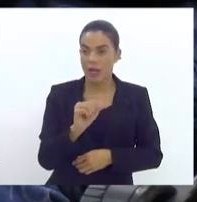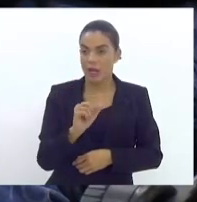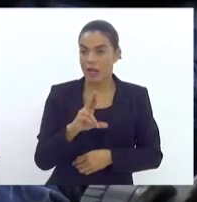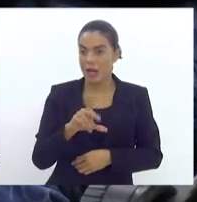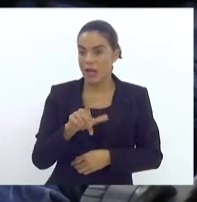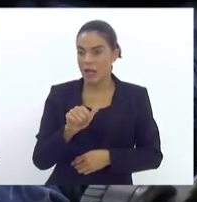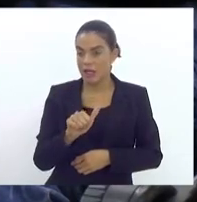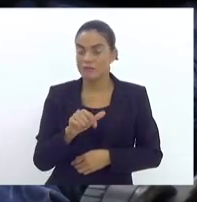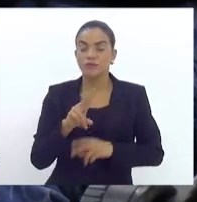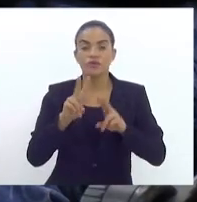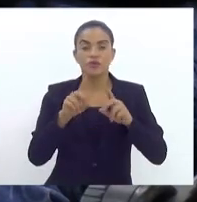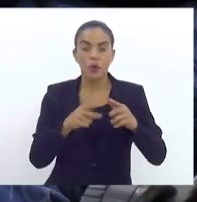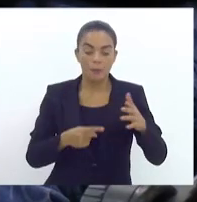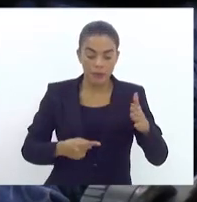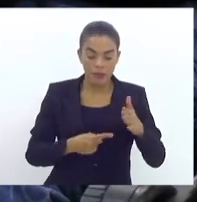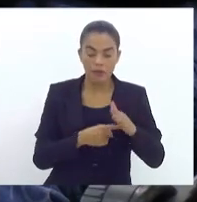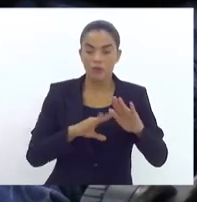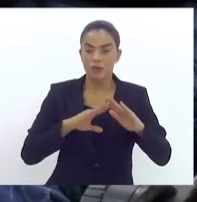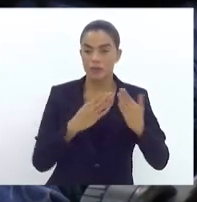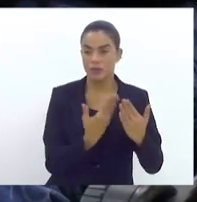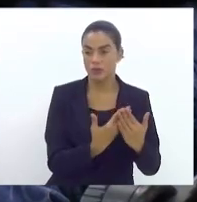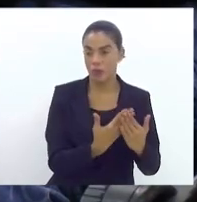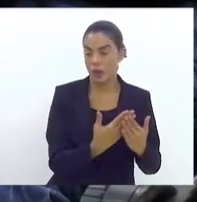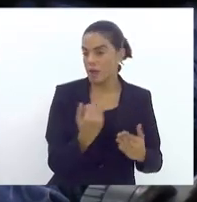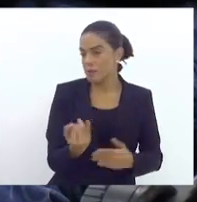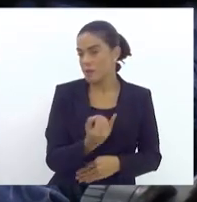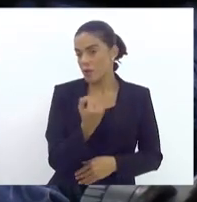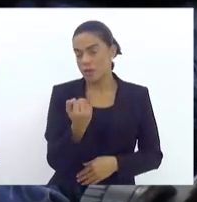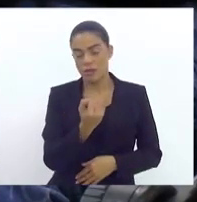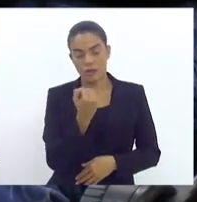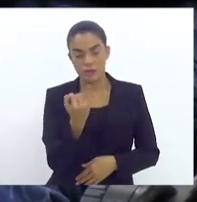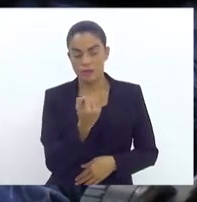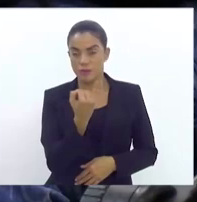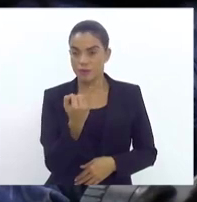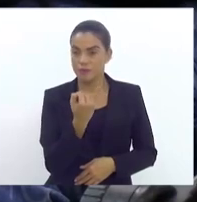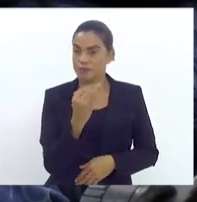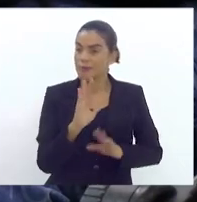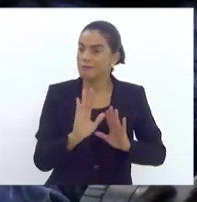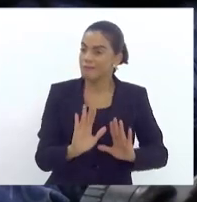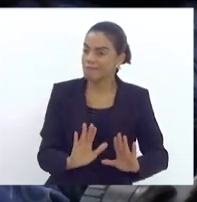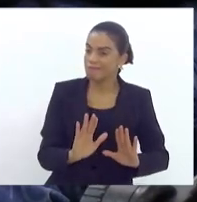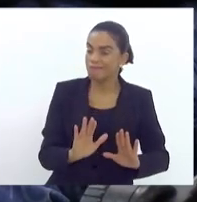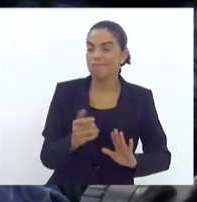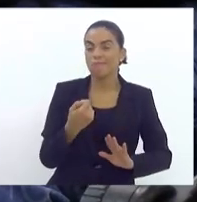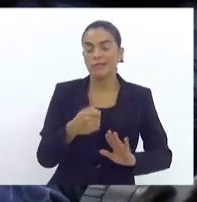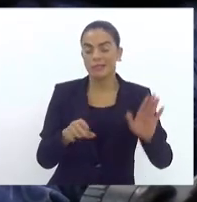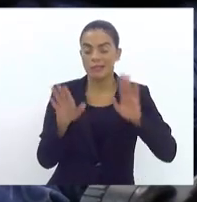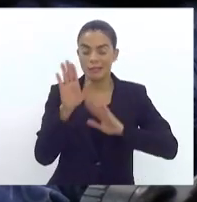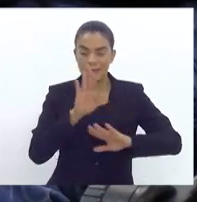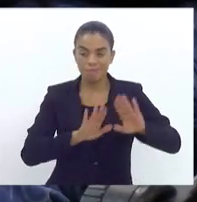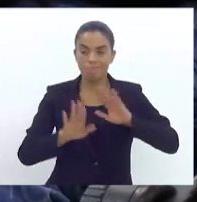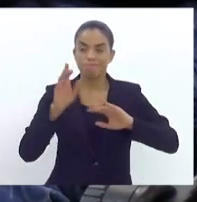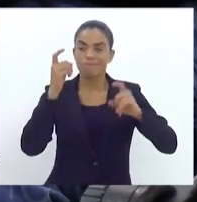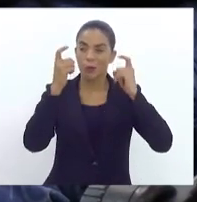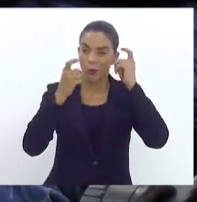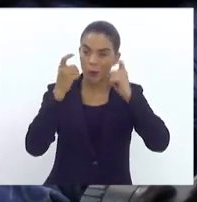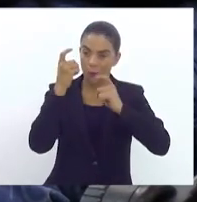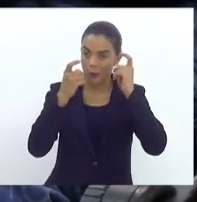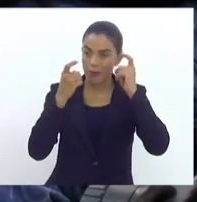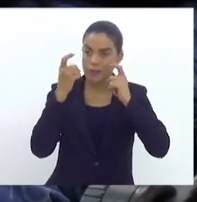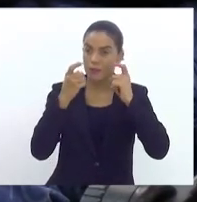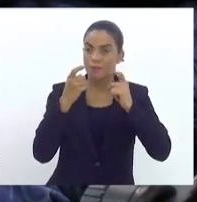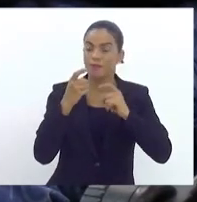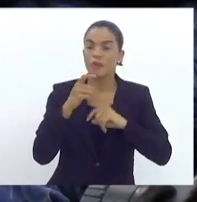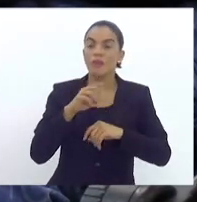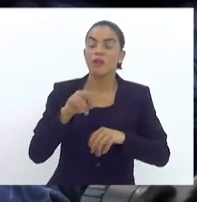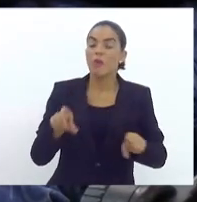obrigatória nas escolas ali é importantíssimo né agora nós temos que ter essa preocupação que a doutora Carla disse né